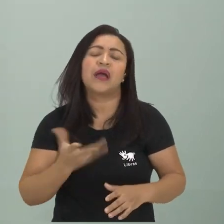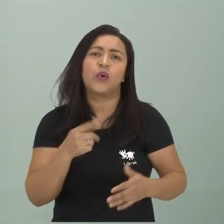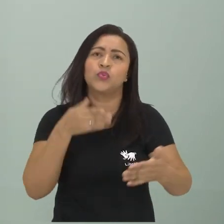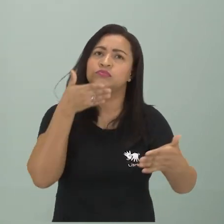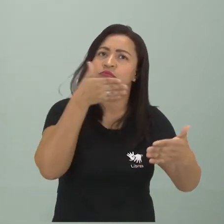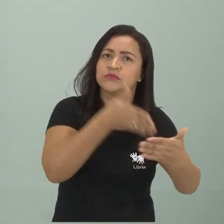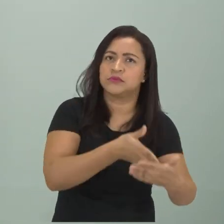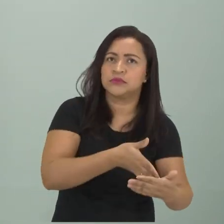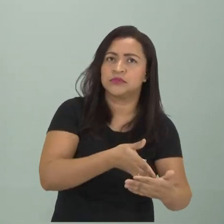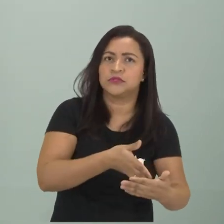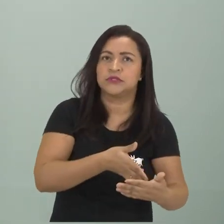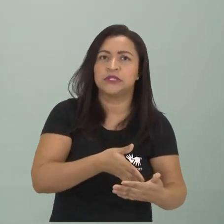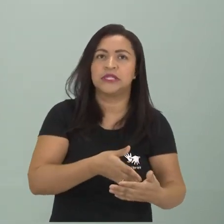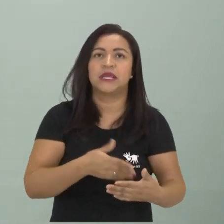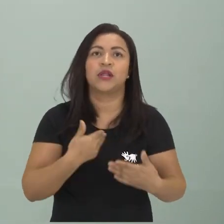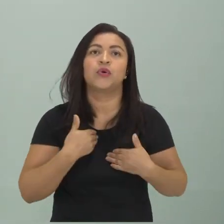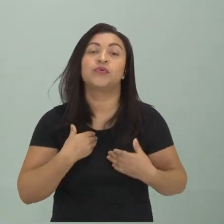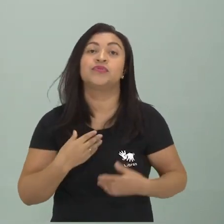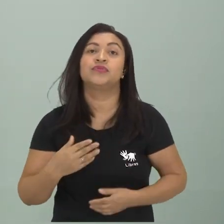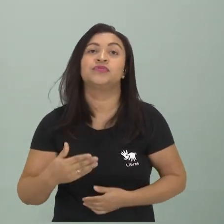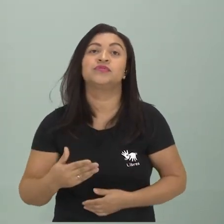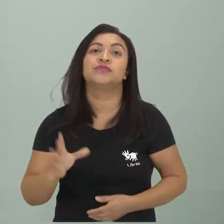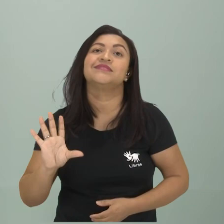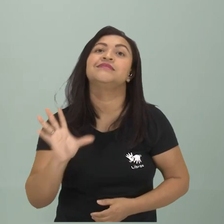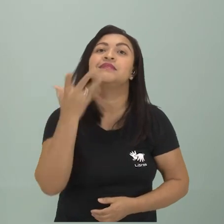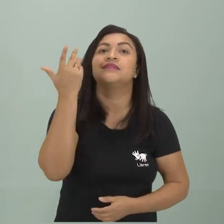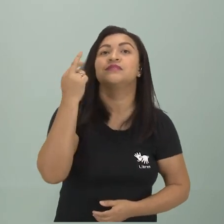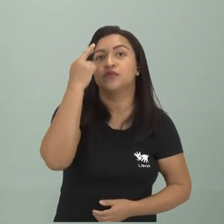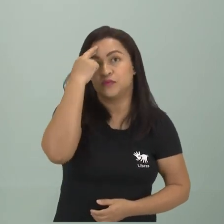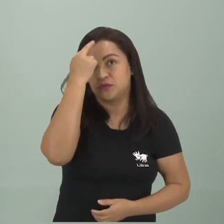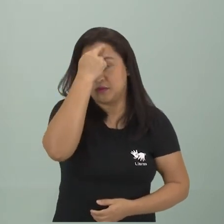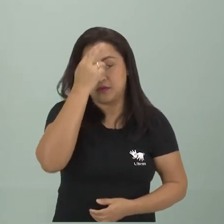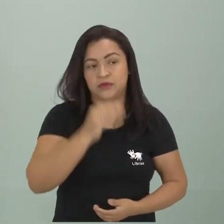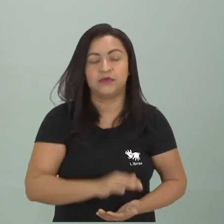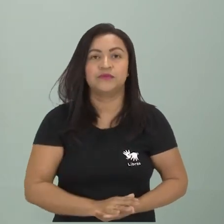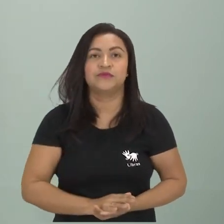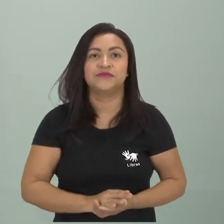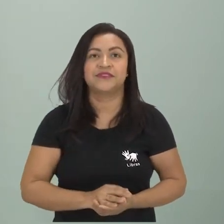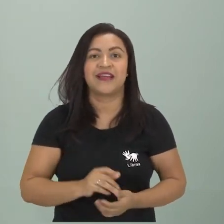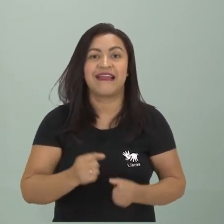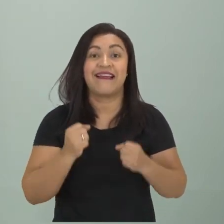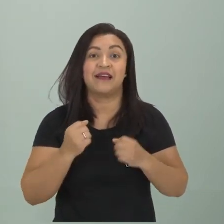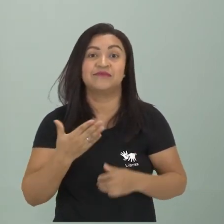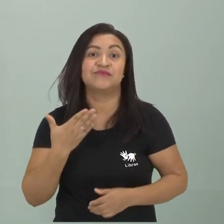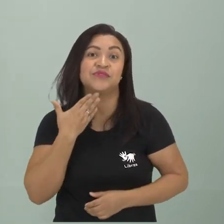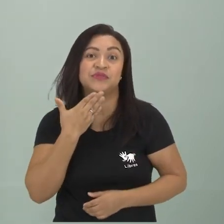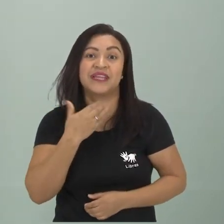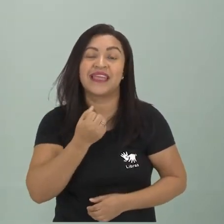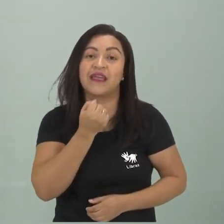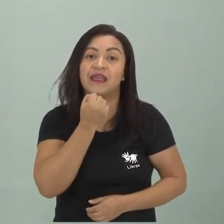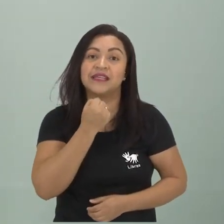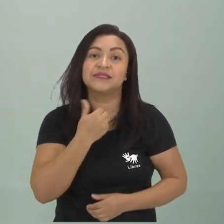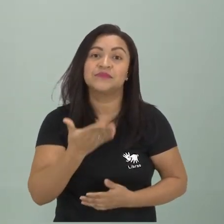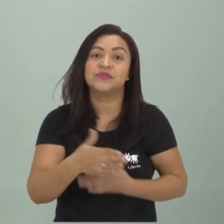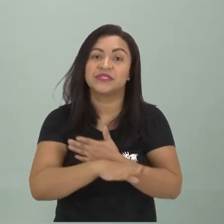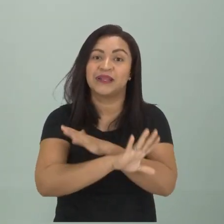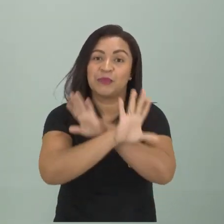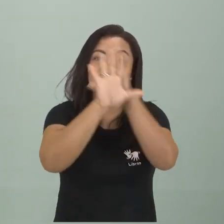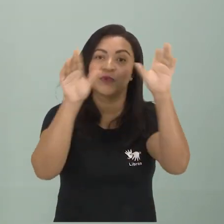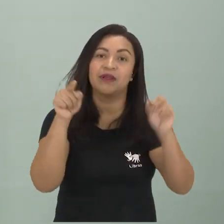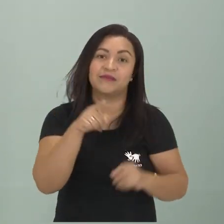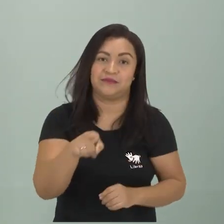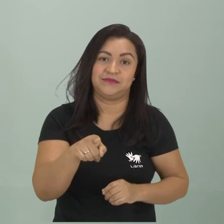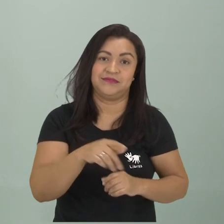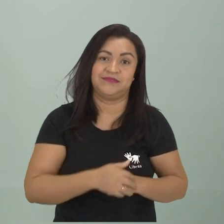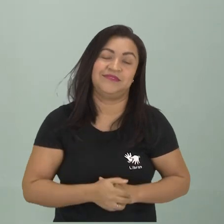nossa ação histórica. Espero que tudo isso tenha ficado muito claro a todos vocês. Novamente eu estou me